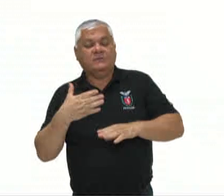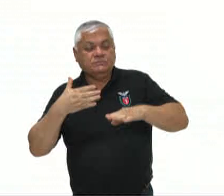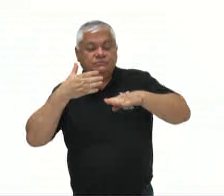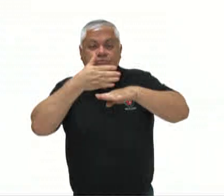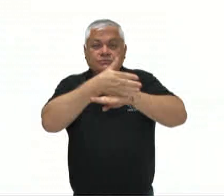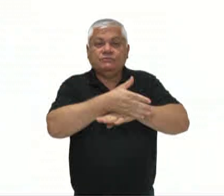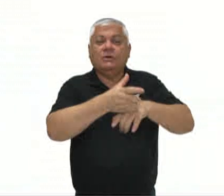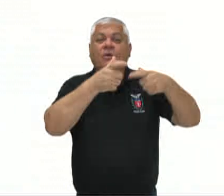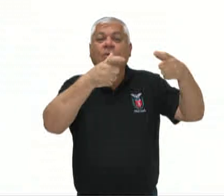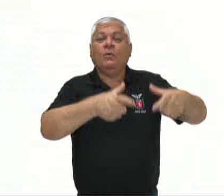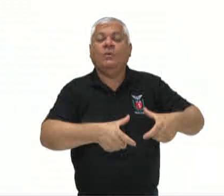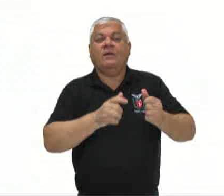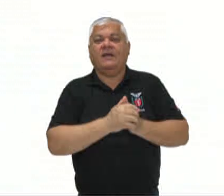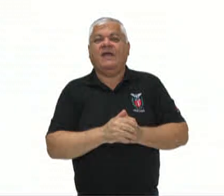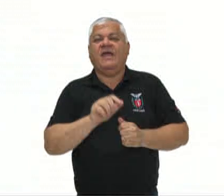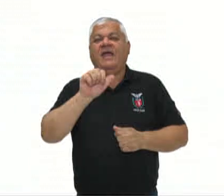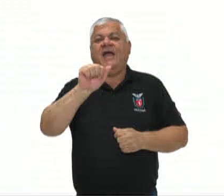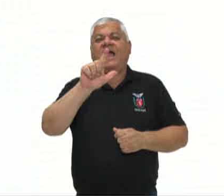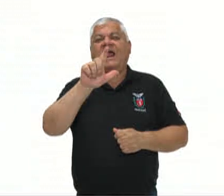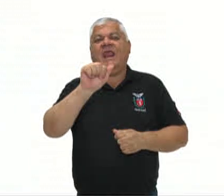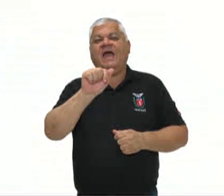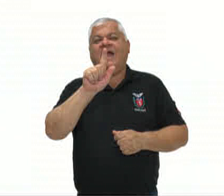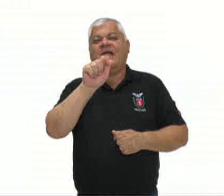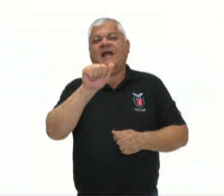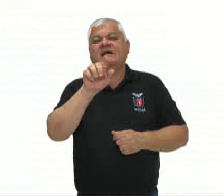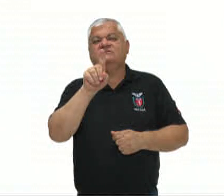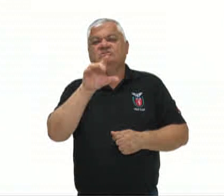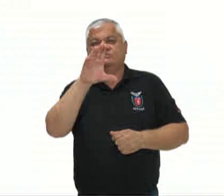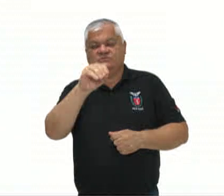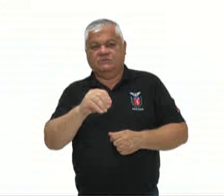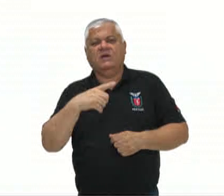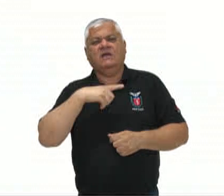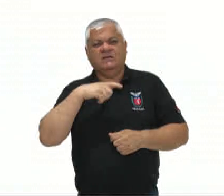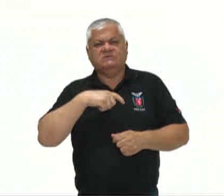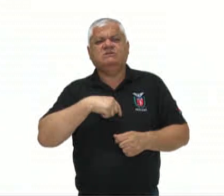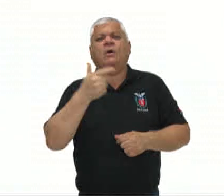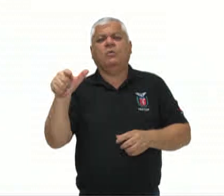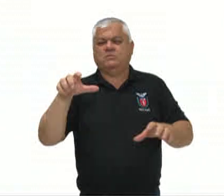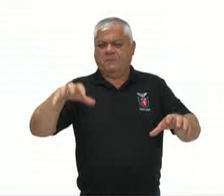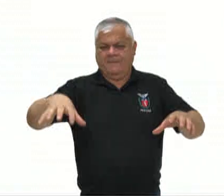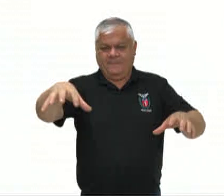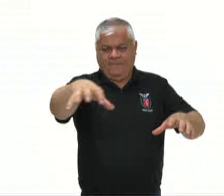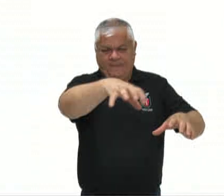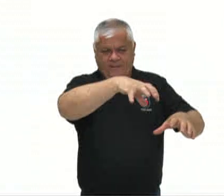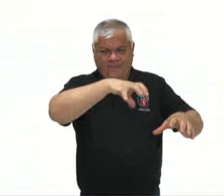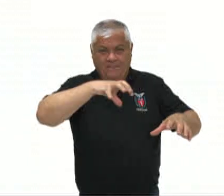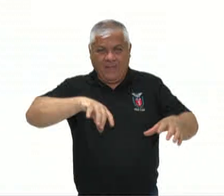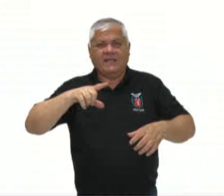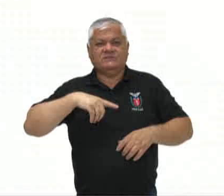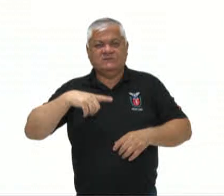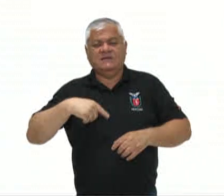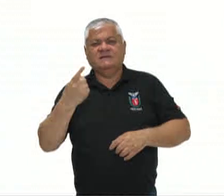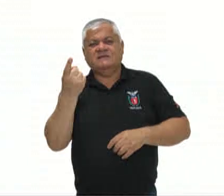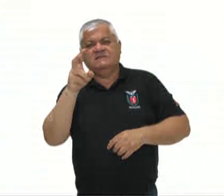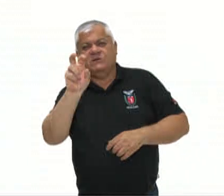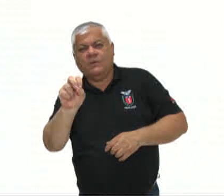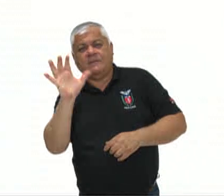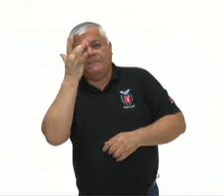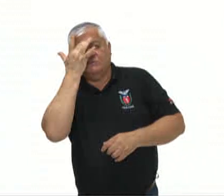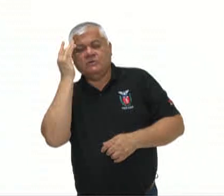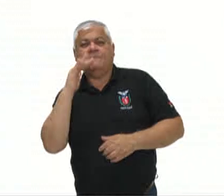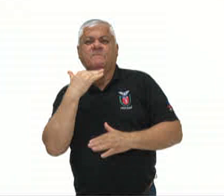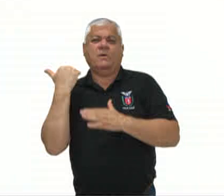né, chamado Alagadiço. Havia outros campos e aproximadamente 150 pessoas morriam